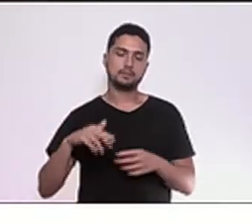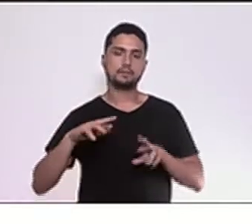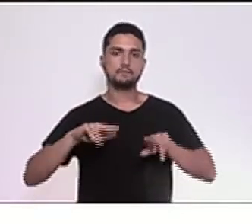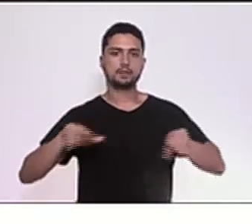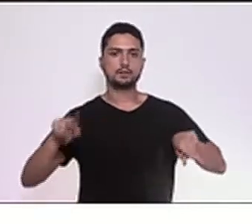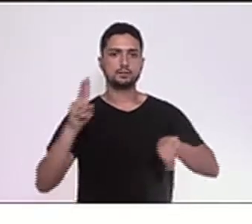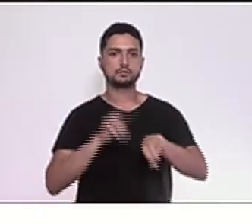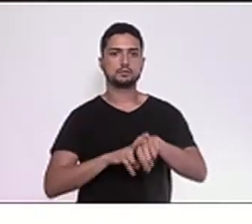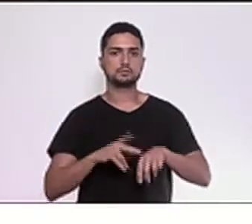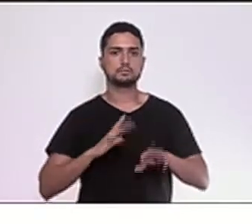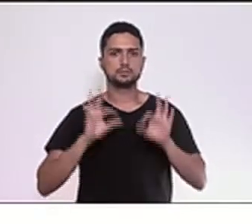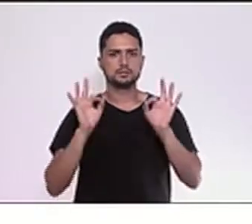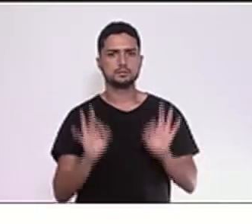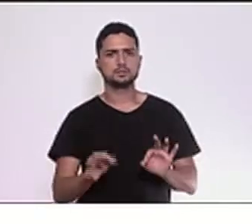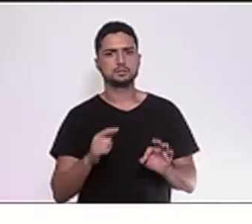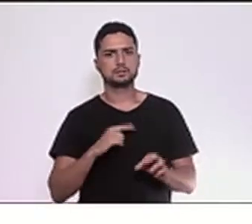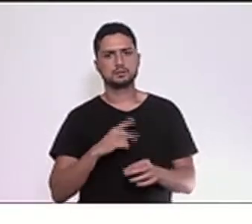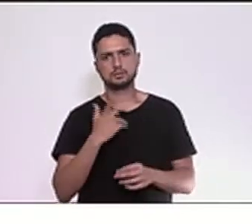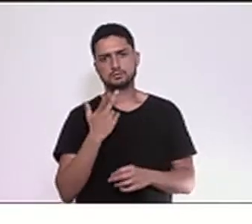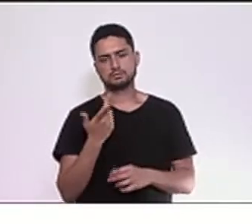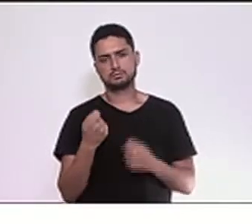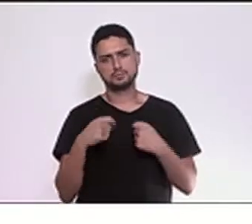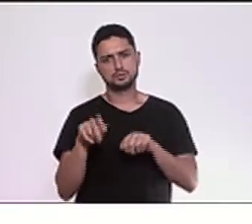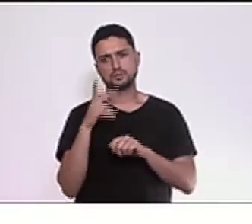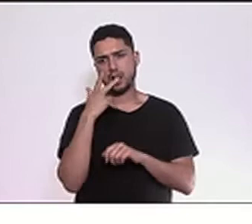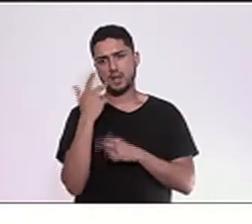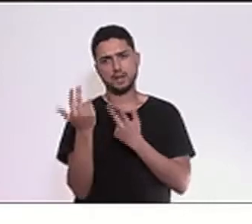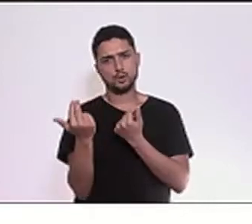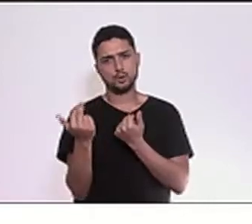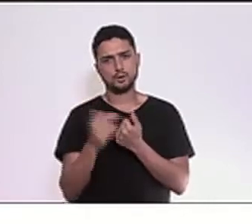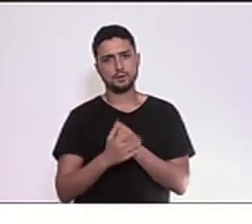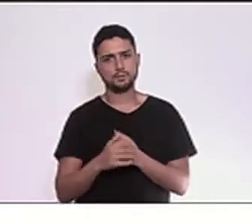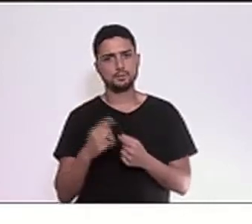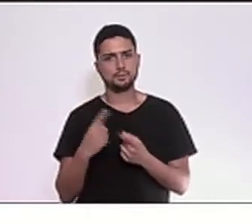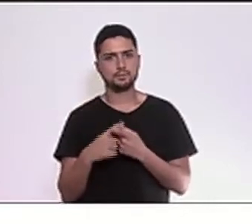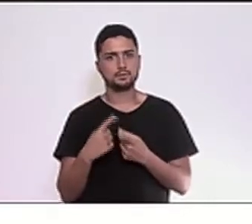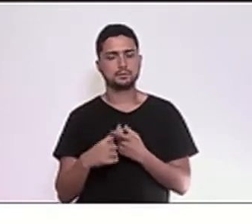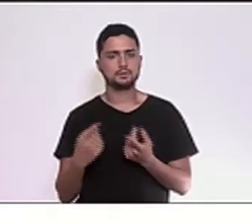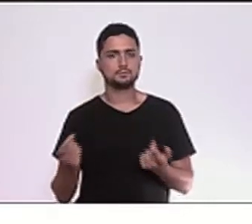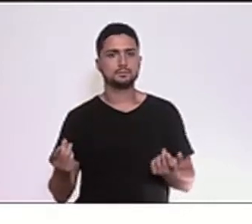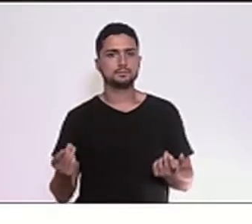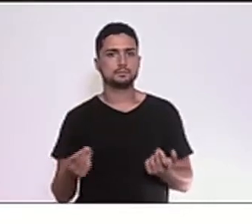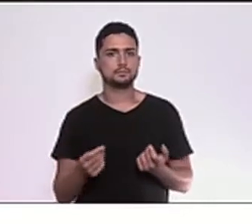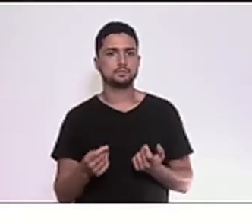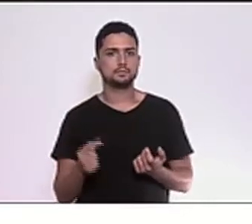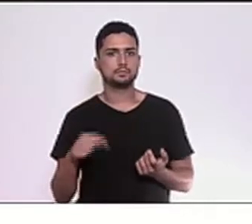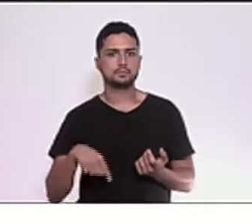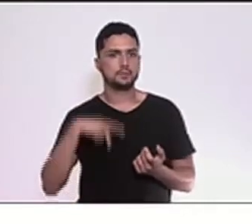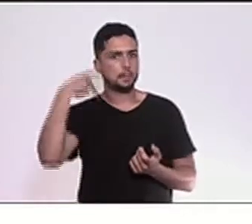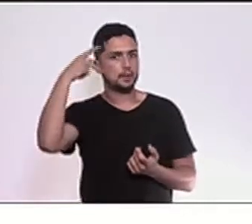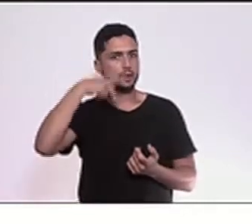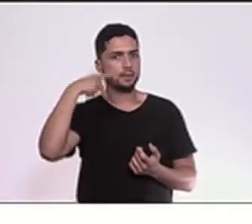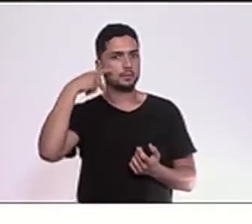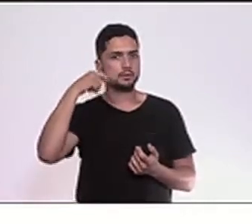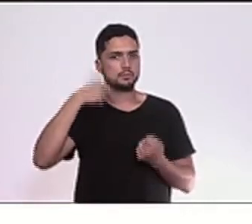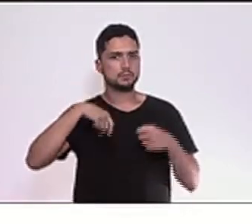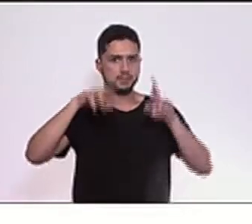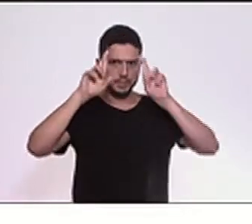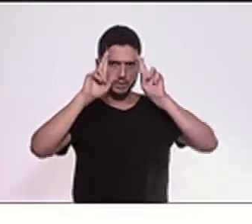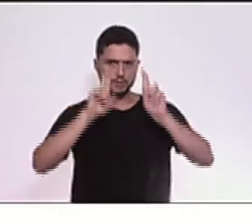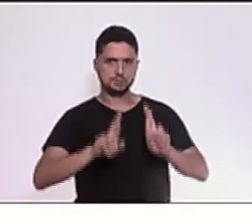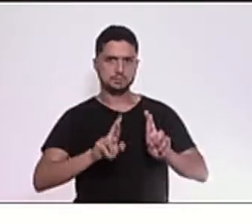e com certeza seria um pouco redundante. Até porque esse parlamento tem que ser